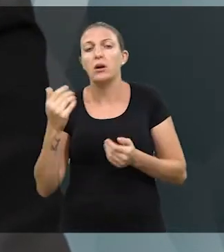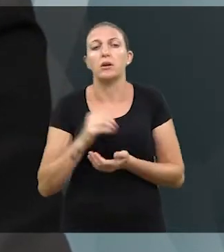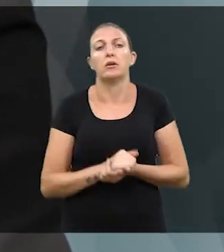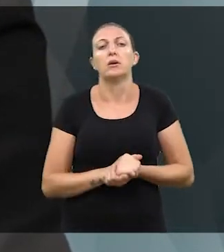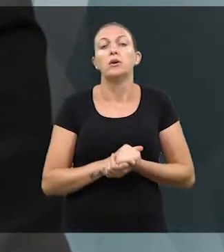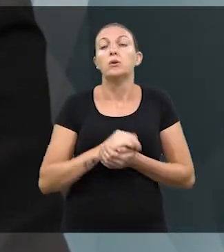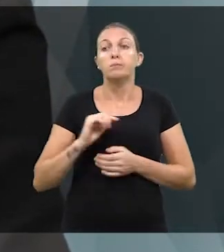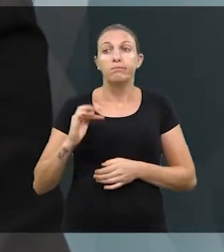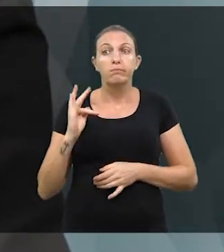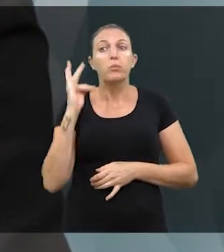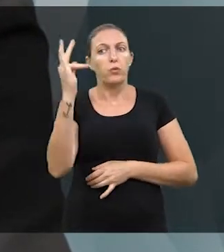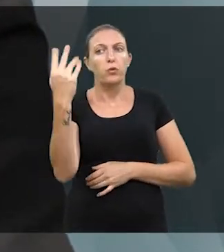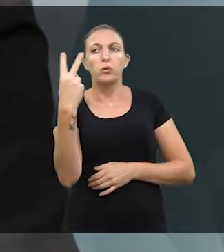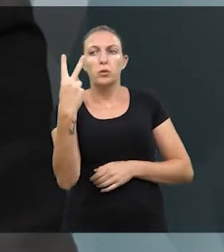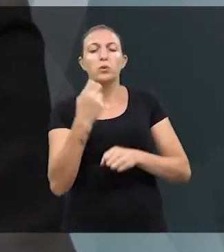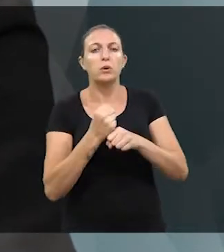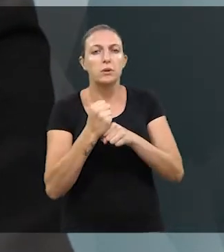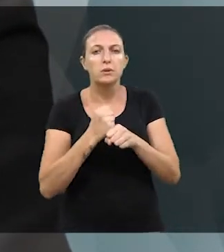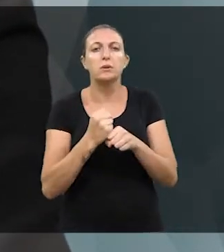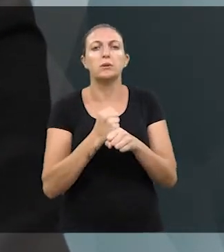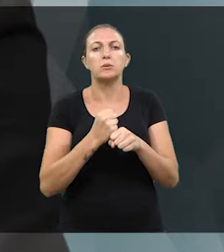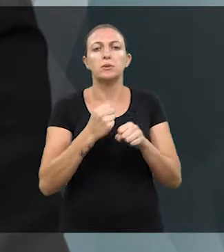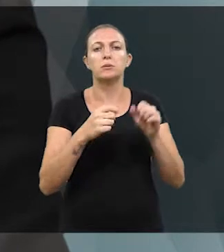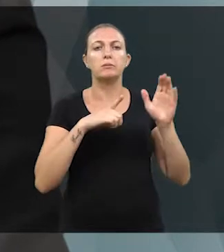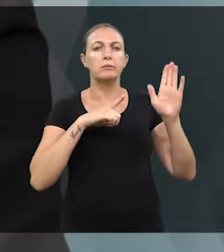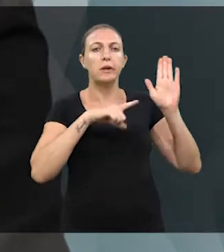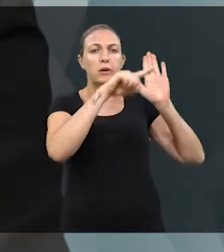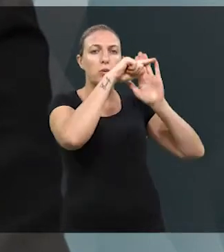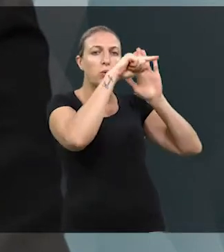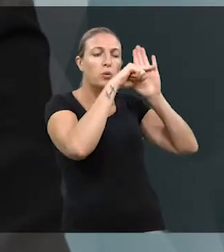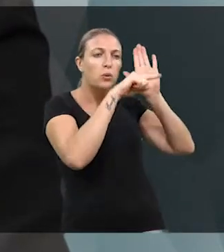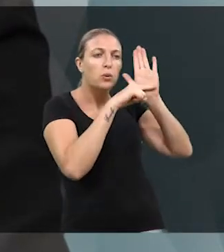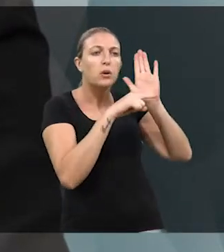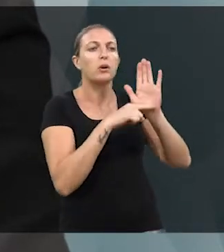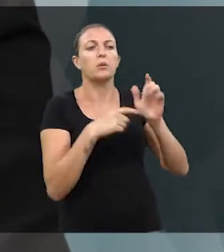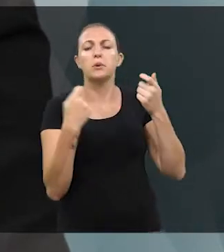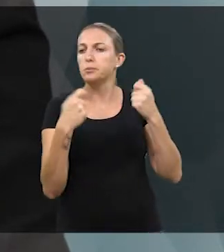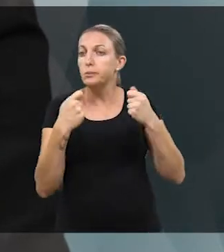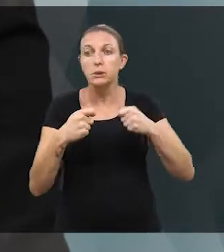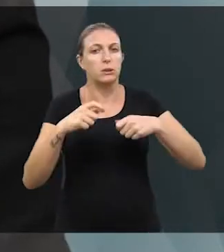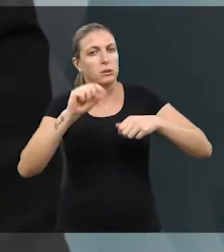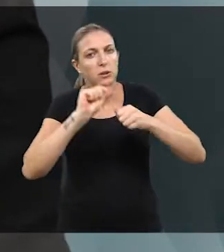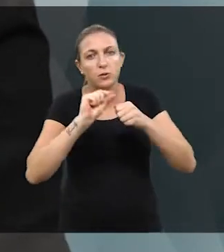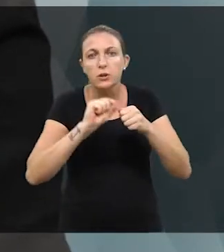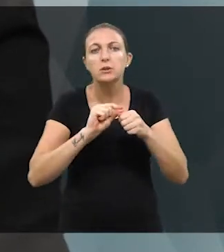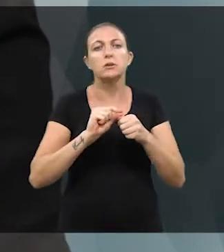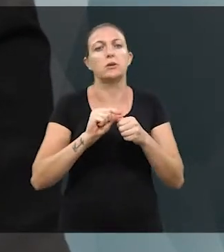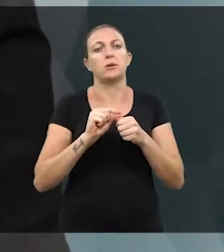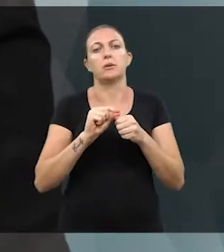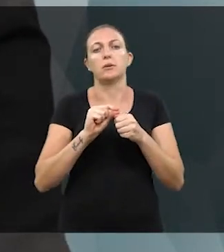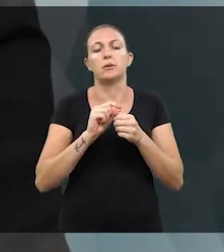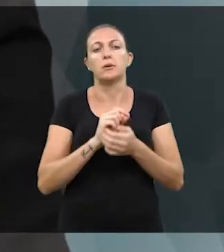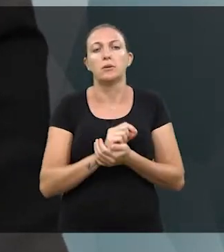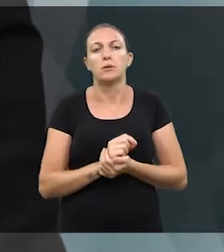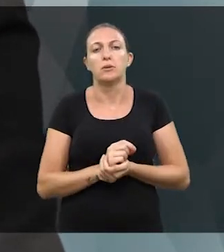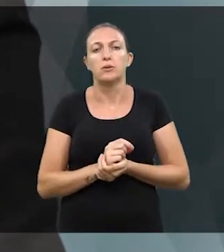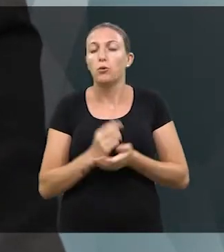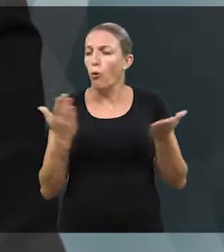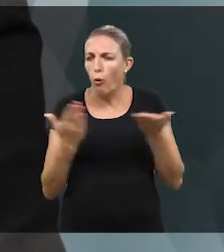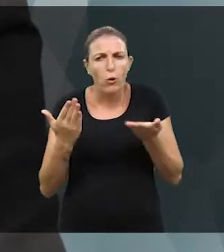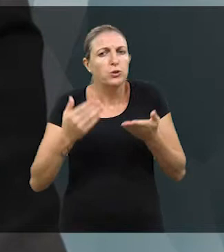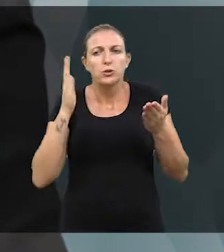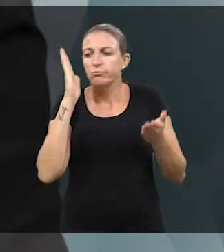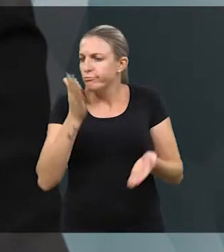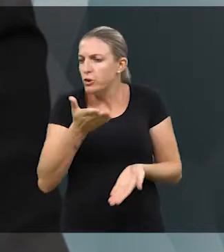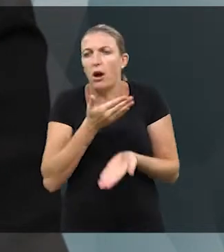a uma um cronograma do nosso gabinete vai ter que começar a acontecer agora a partir do do a partir de hoje